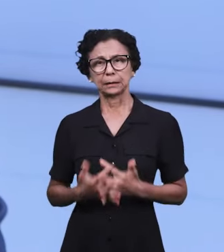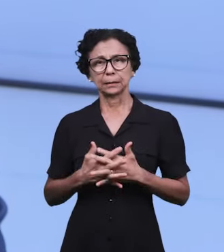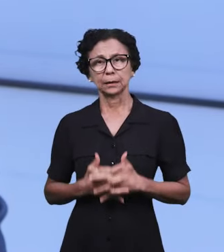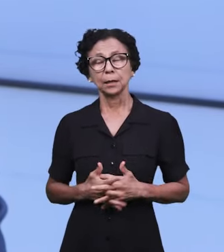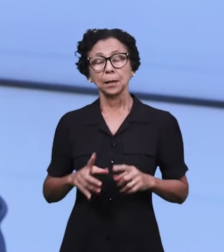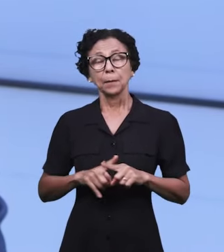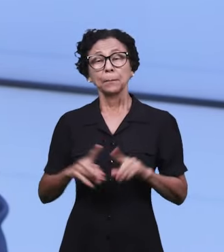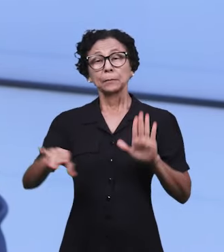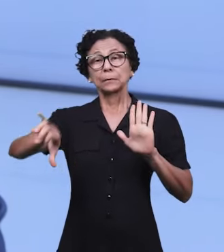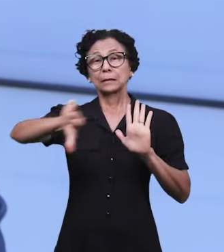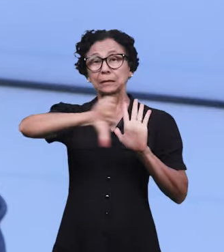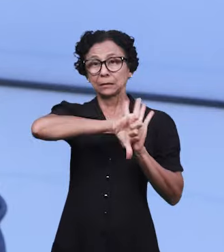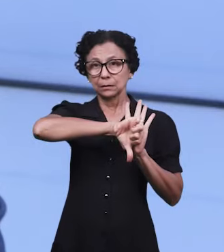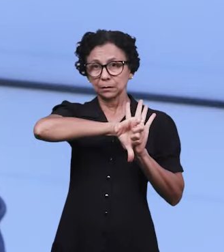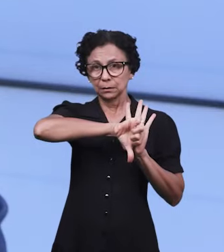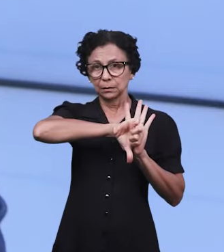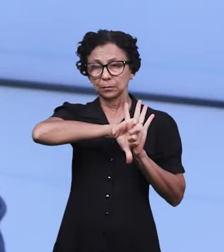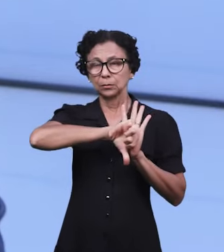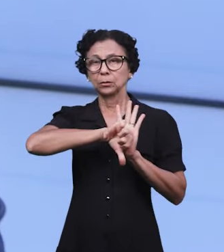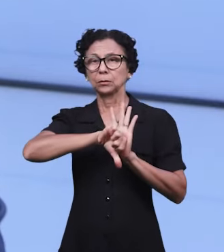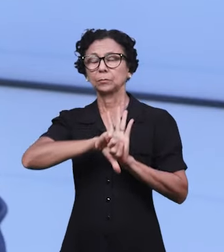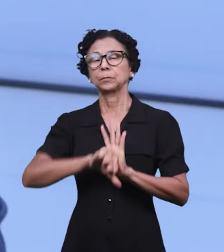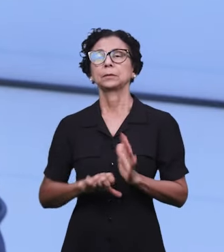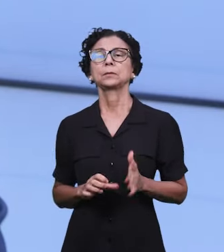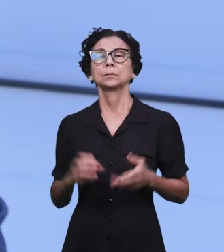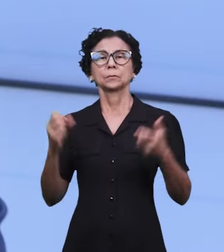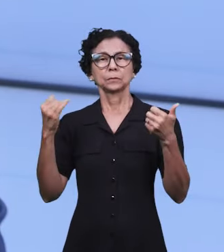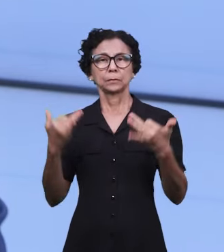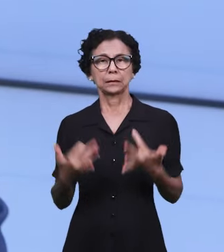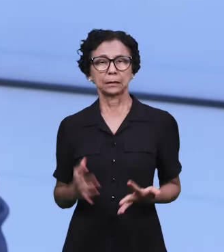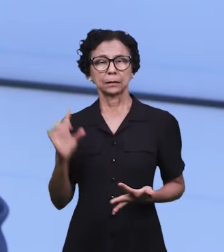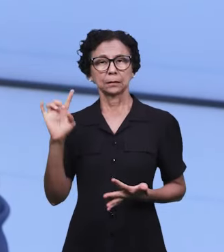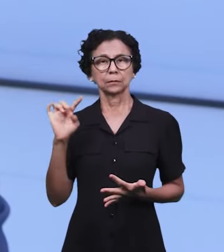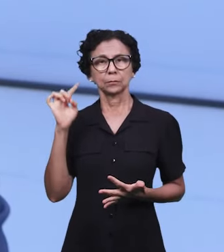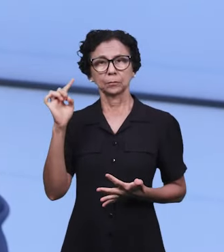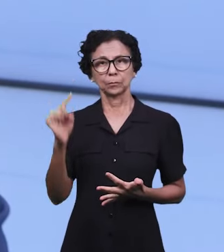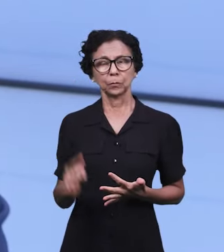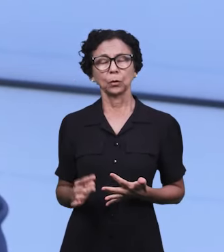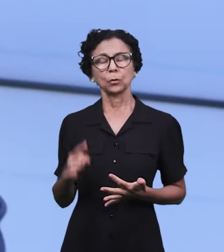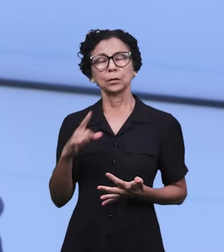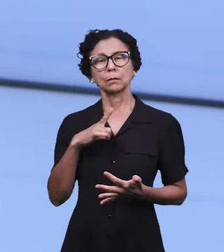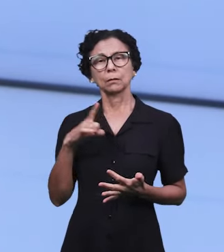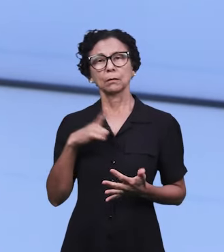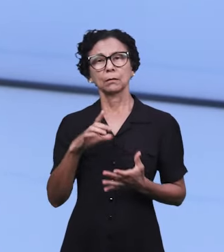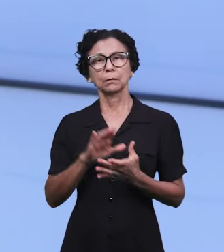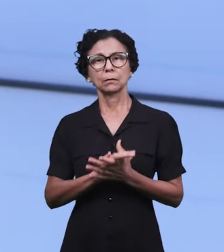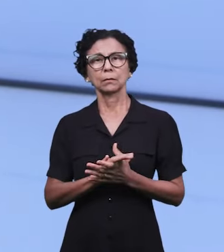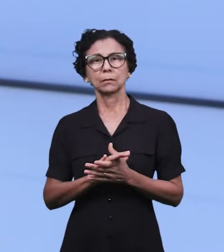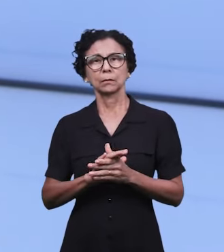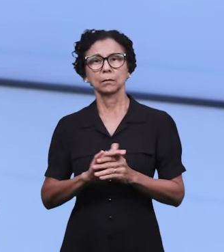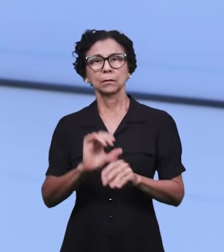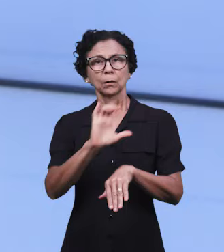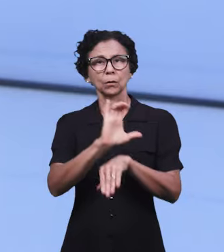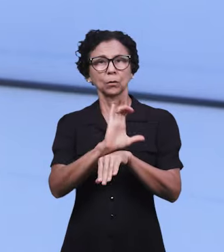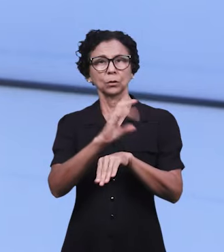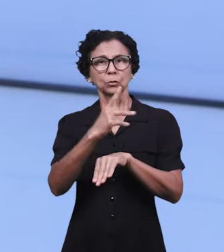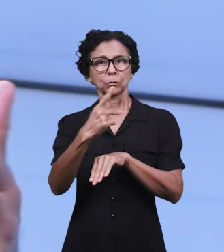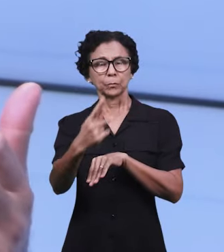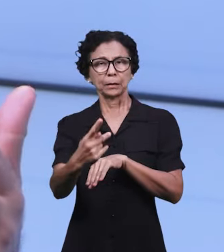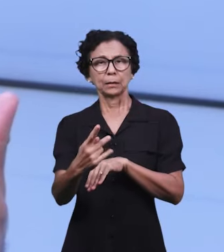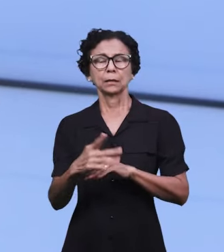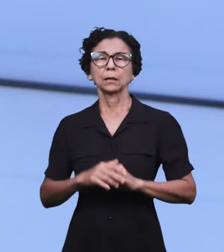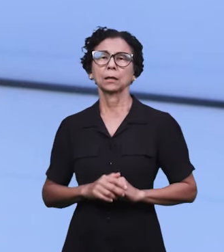crimes que nós iremos falar aqui a pouco há uma previsão no código penal que a pena desses crimes contra a